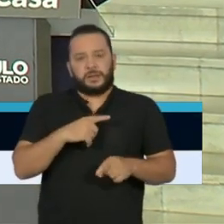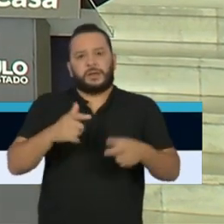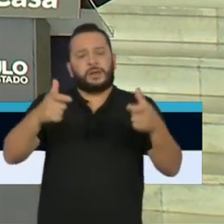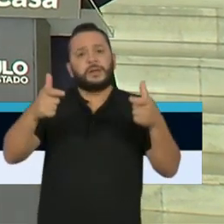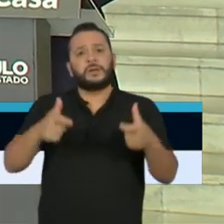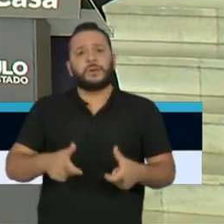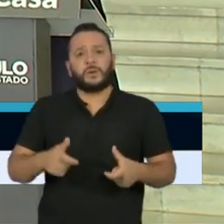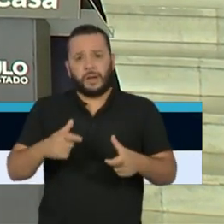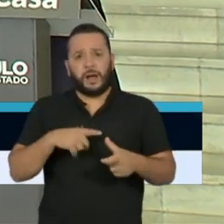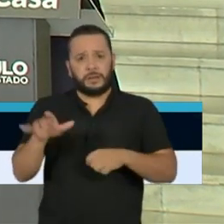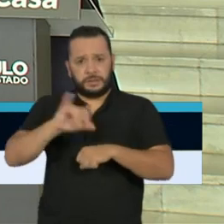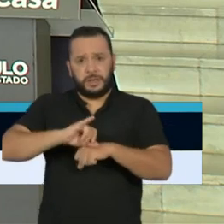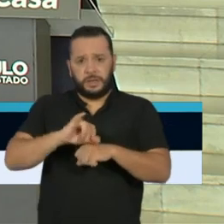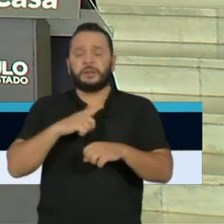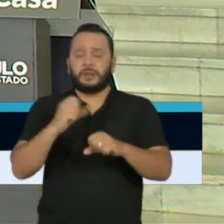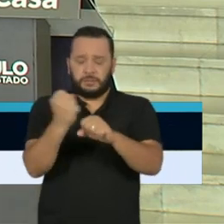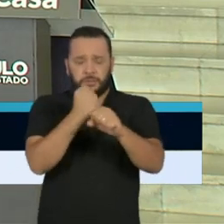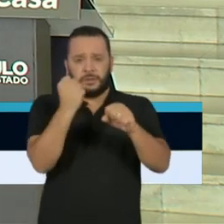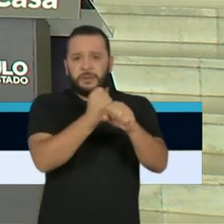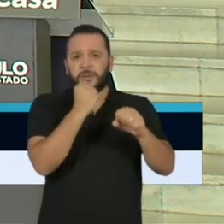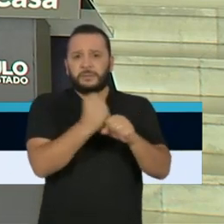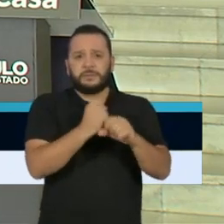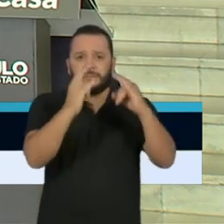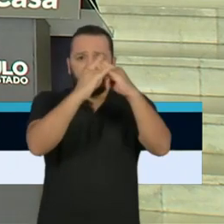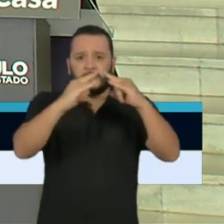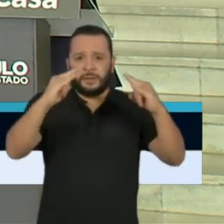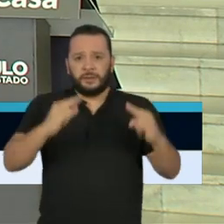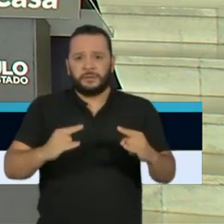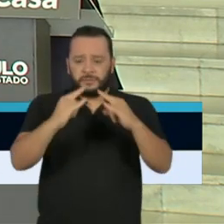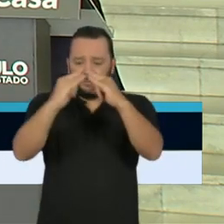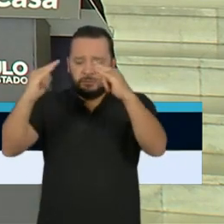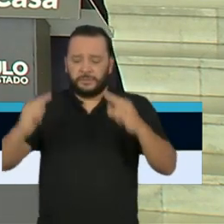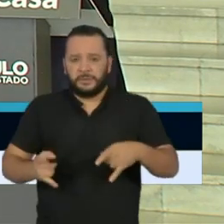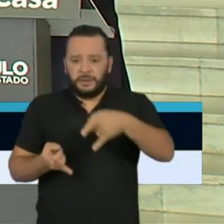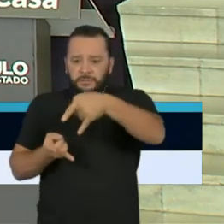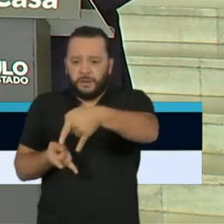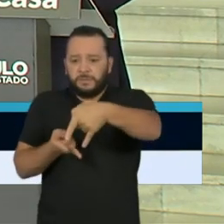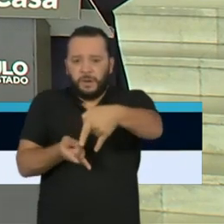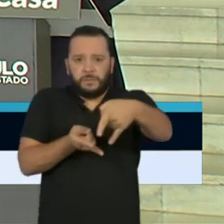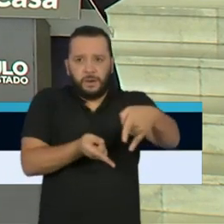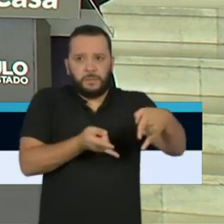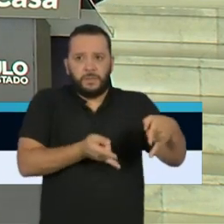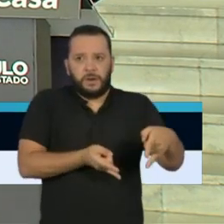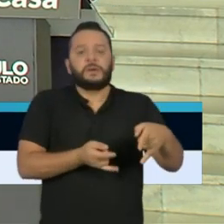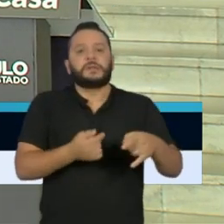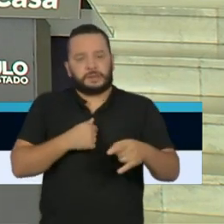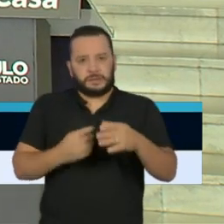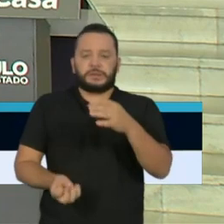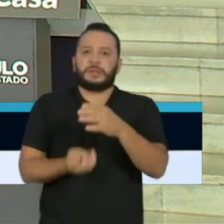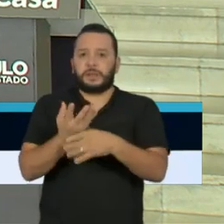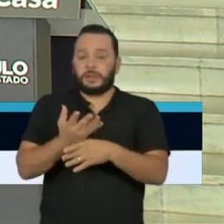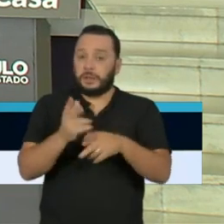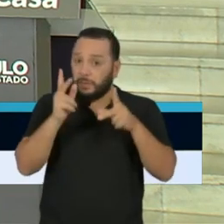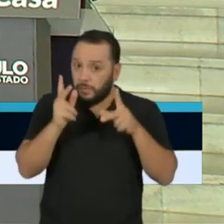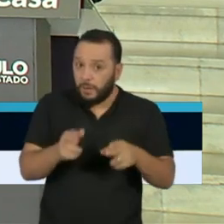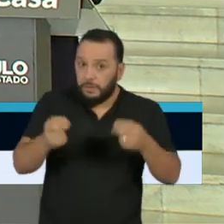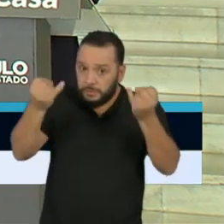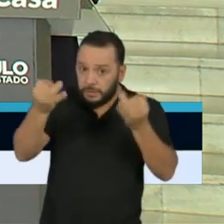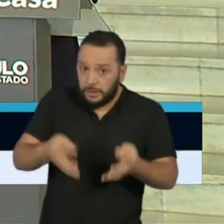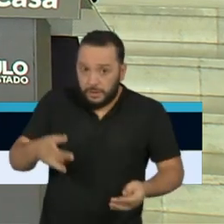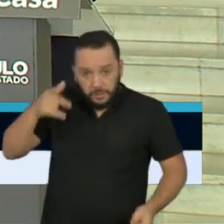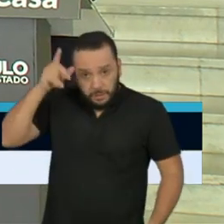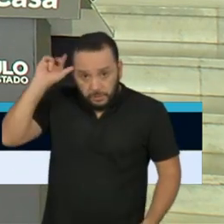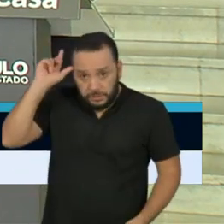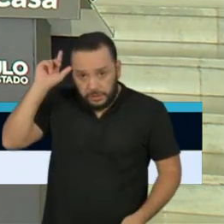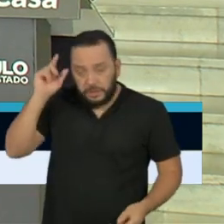metropolitana, fazendo hospitais de campanha, o que demonstra mais uma vez o que nós já enfatizamos ontem com o Dr.